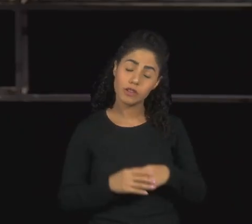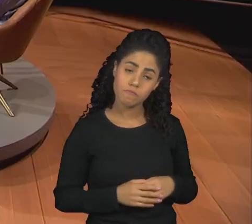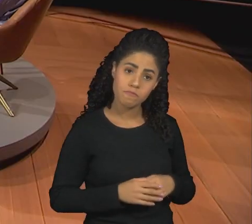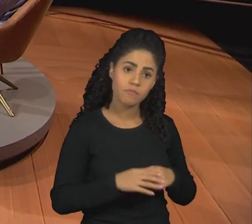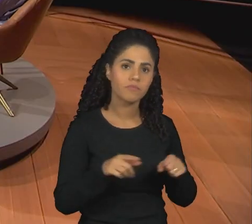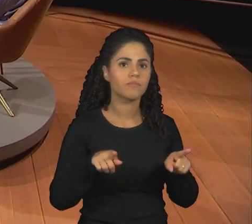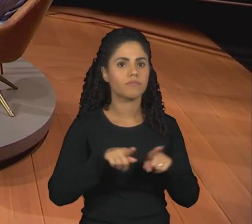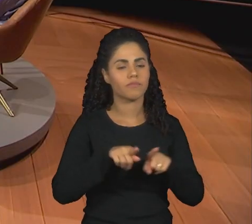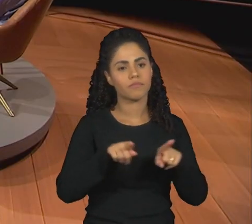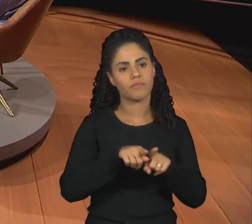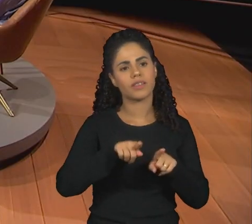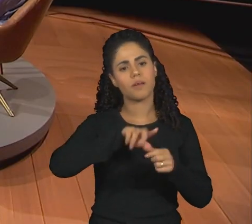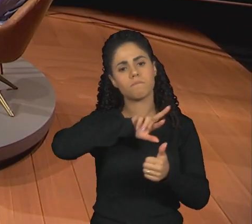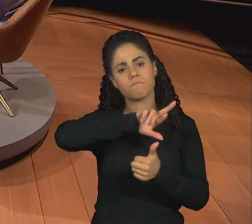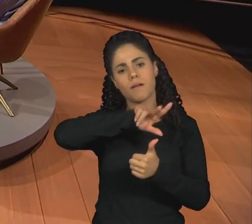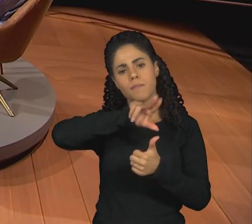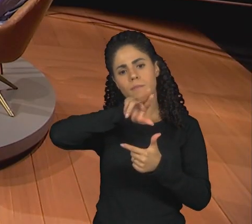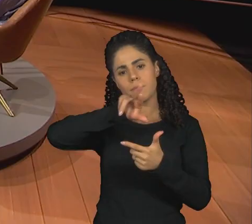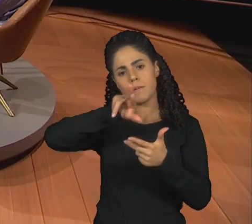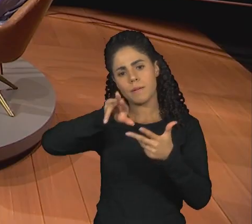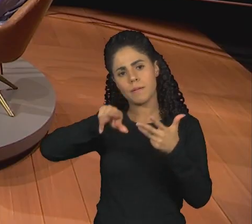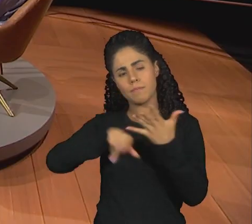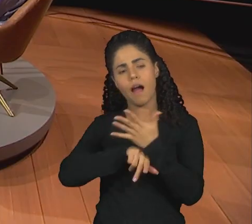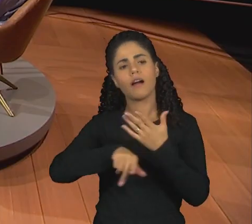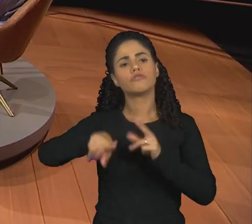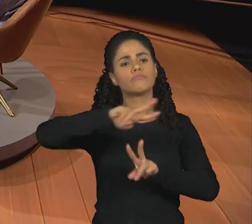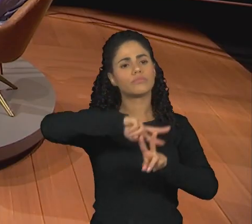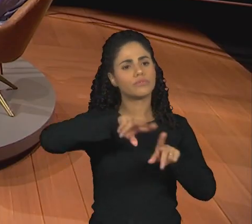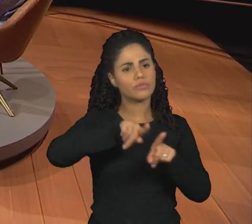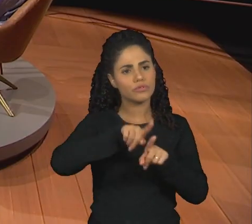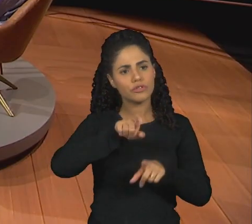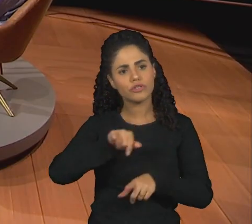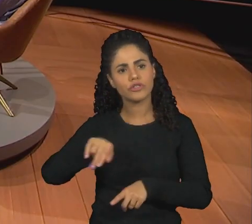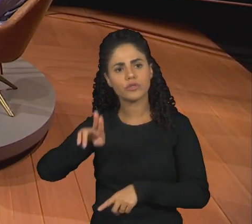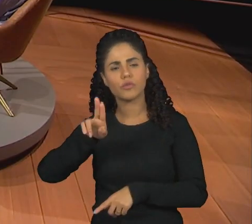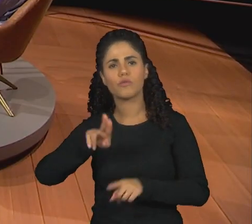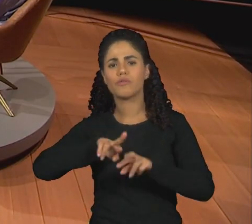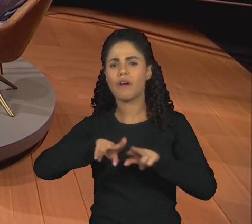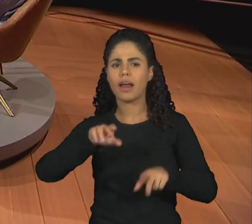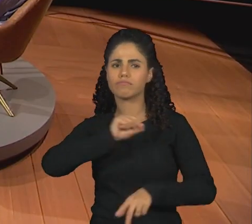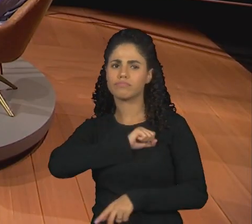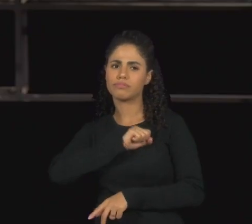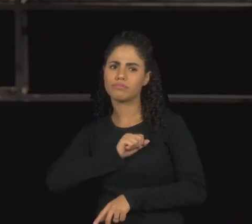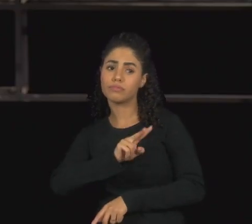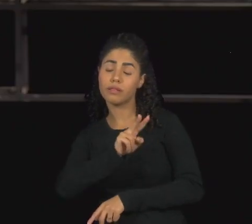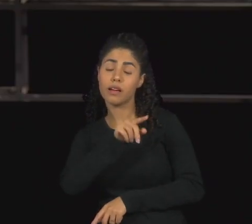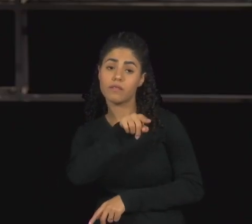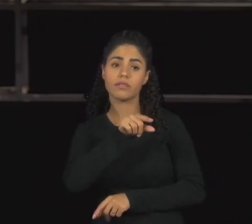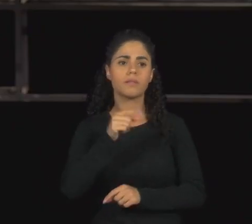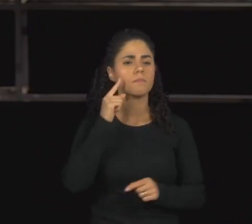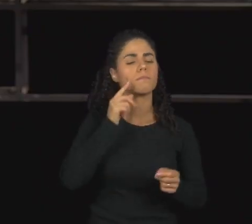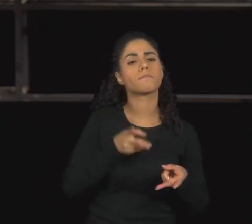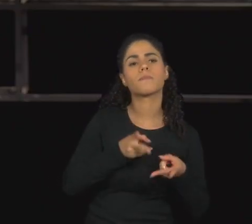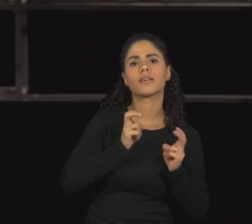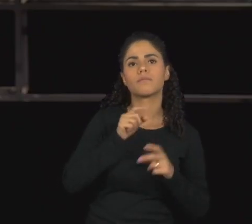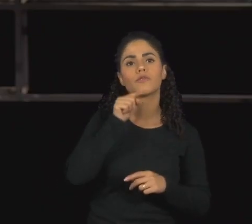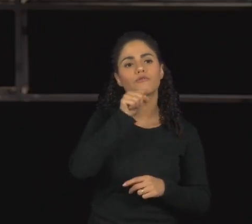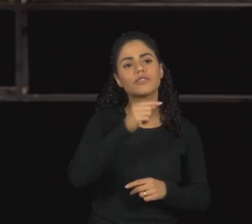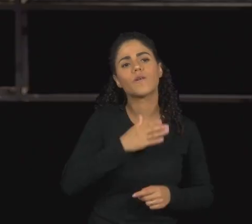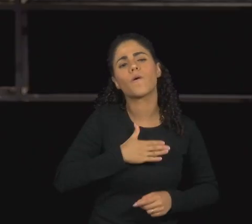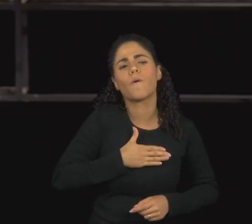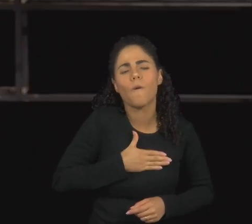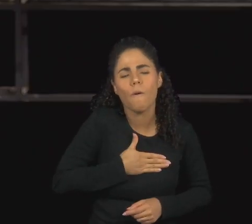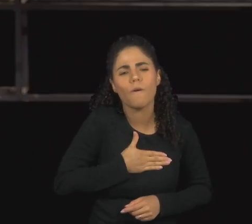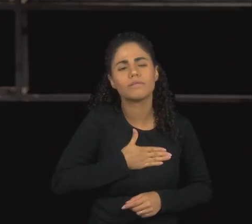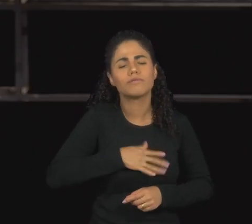eles, Lavoura Arcaica, Carandiru, como a gente já falou, Xingu, Brother, tantos filmes. E dá para perceber, né, a tua paixão aí